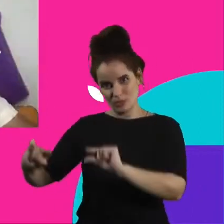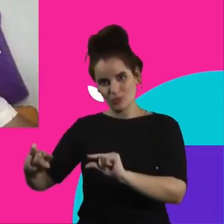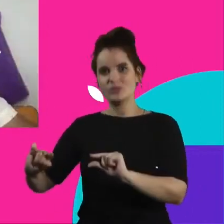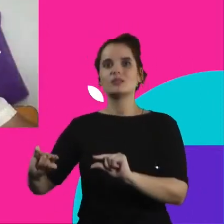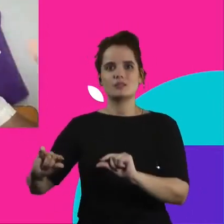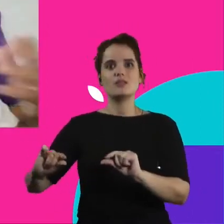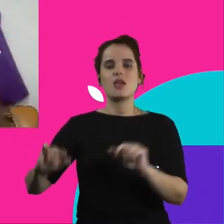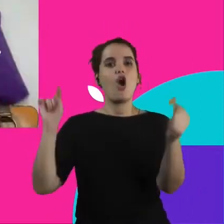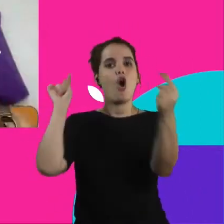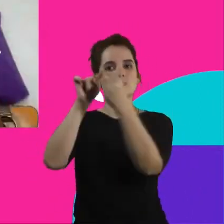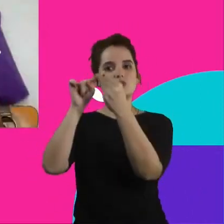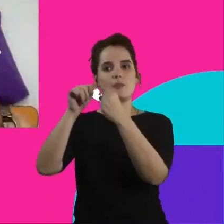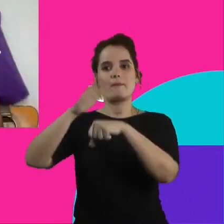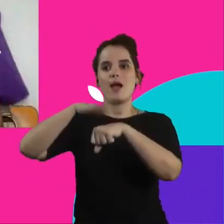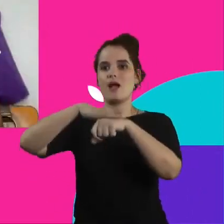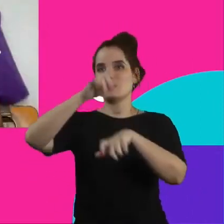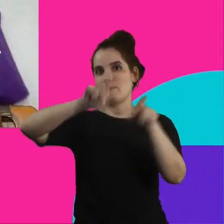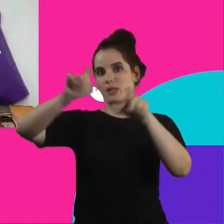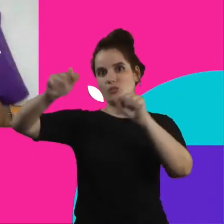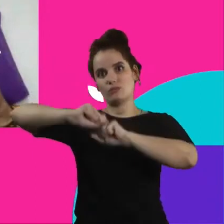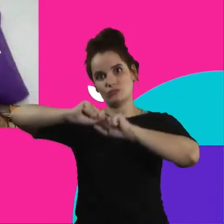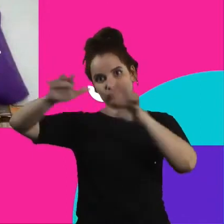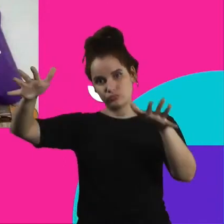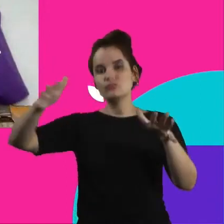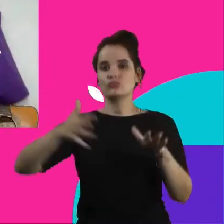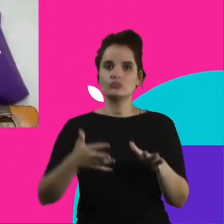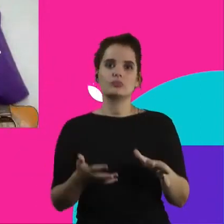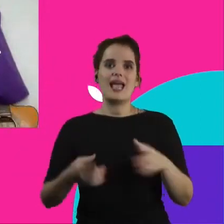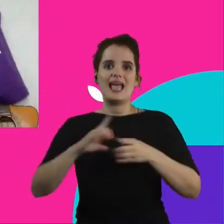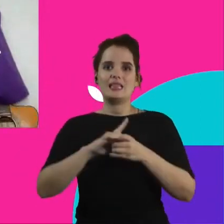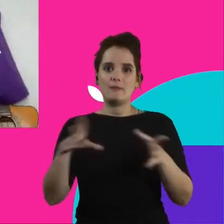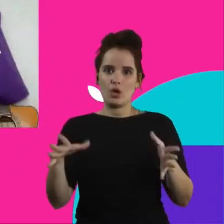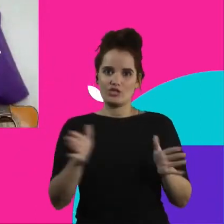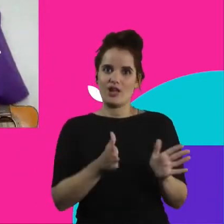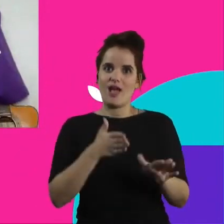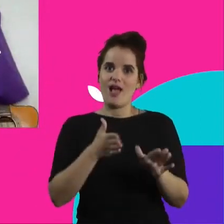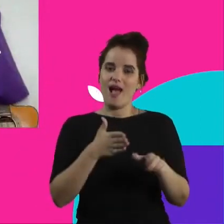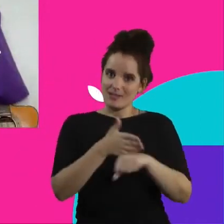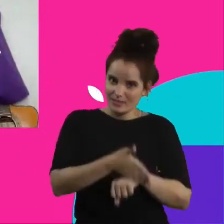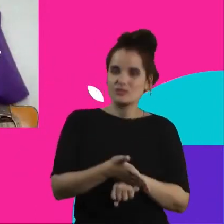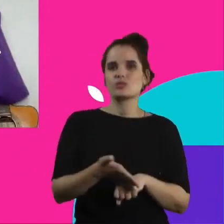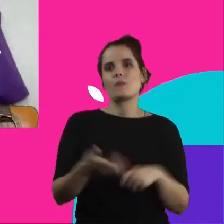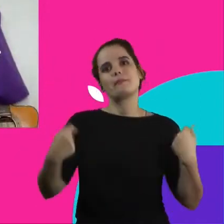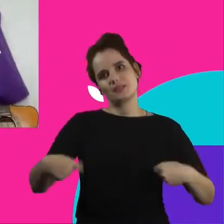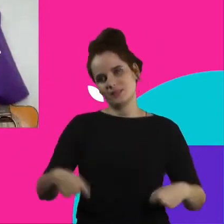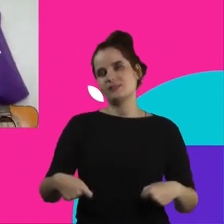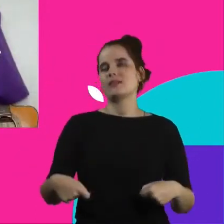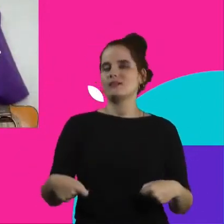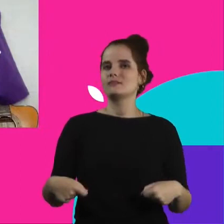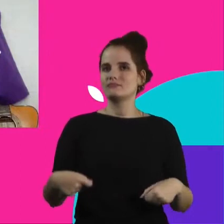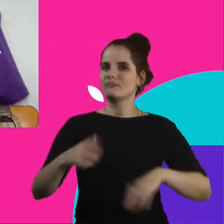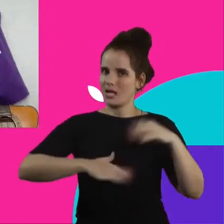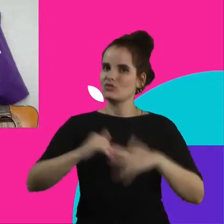atingirmos maiores parcelas da população, democratizar o acesso, que isso de fato aconteça. Então,